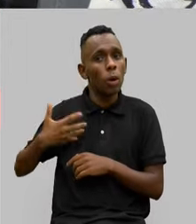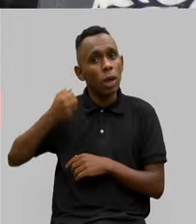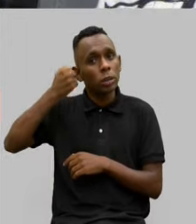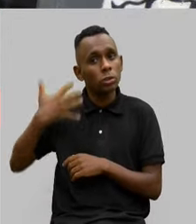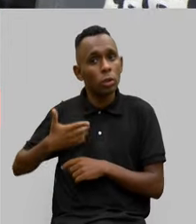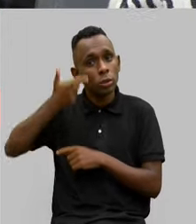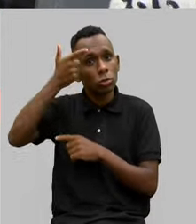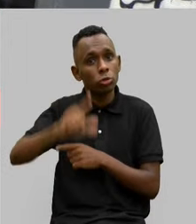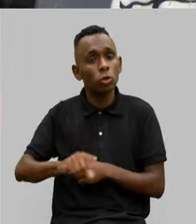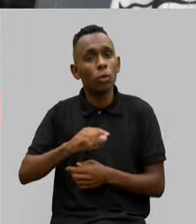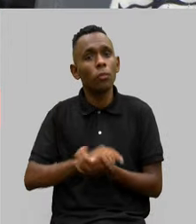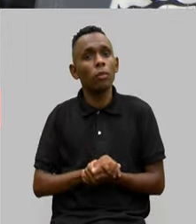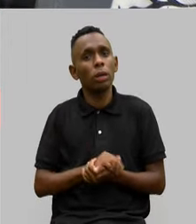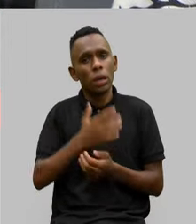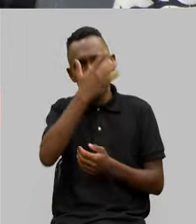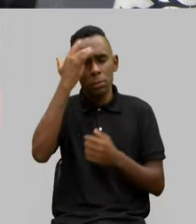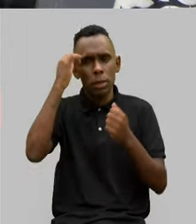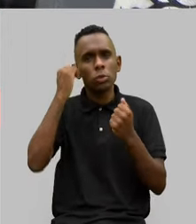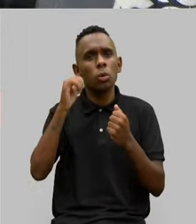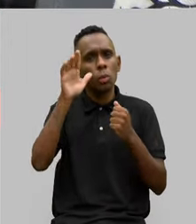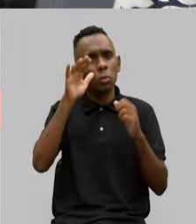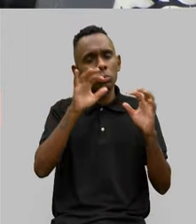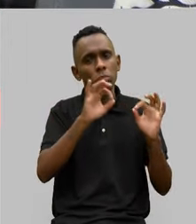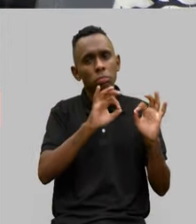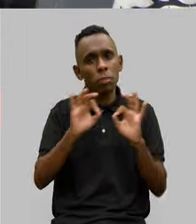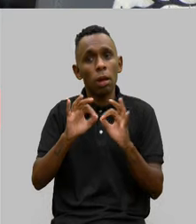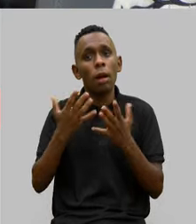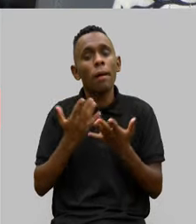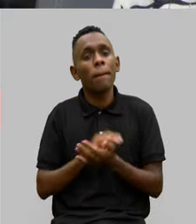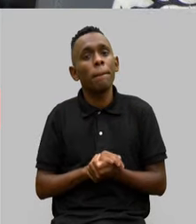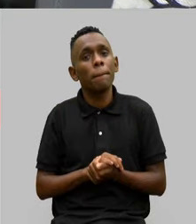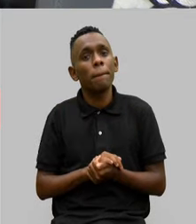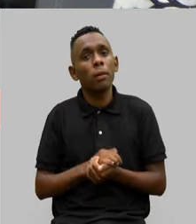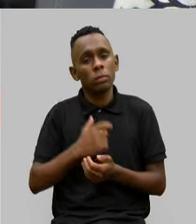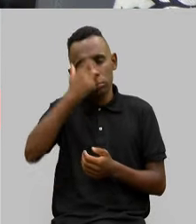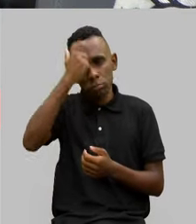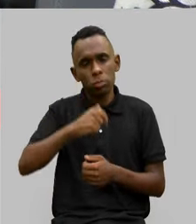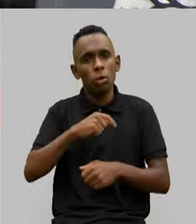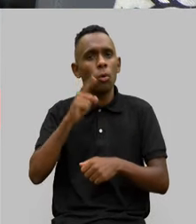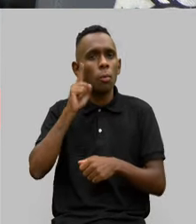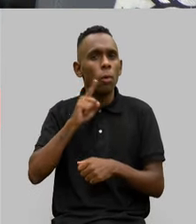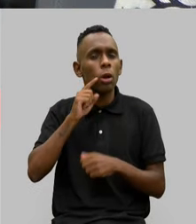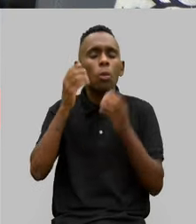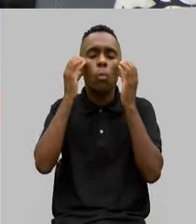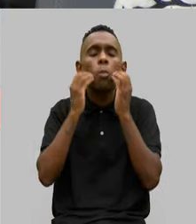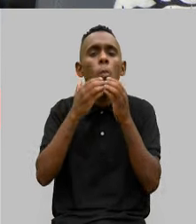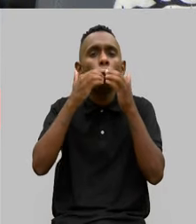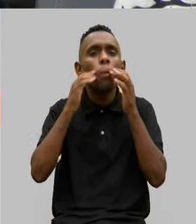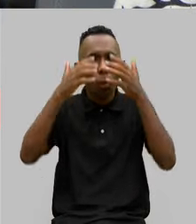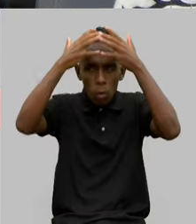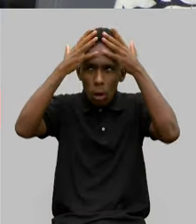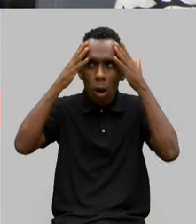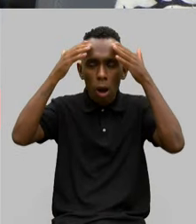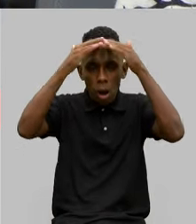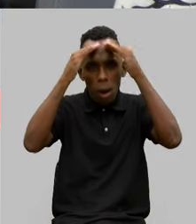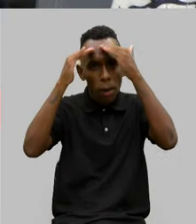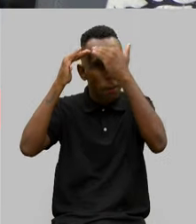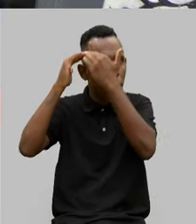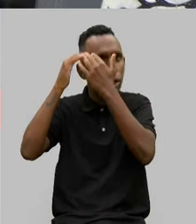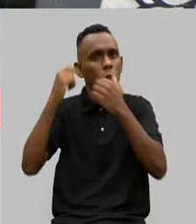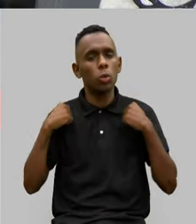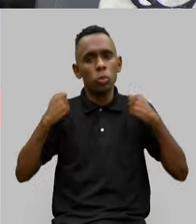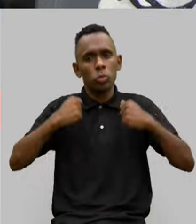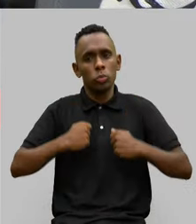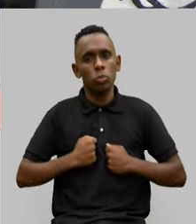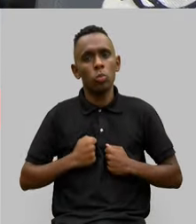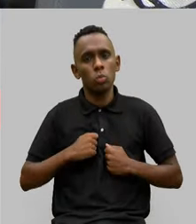novamente para quem tá assistindo a partir de agora então sou moreno uso barba tem os cabelos lisos tô com um terno